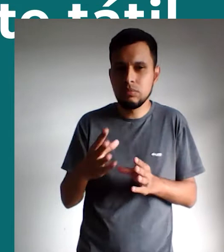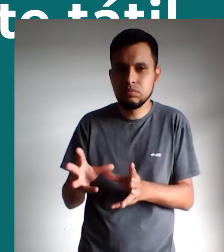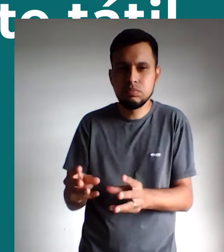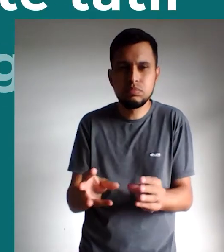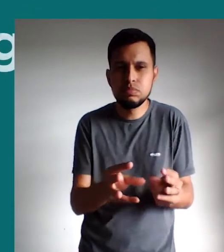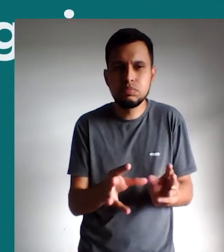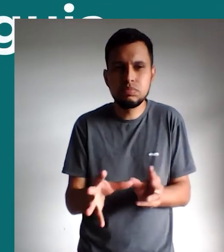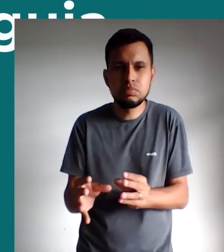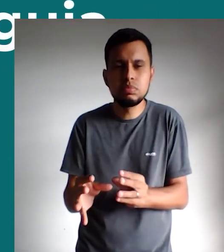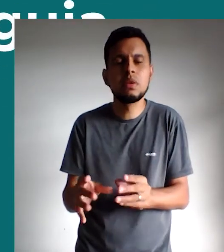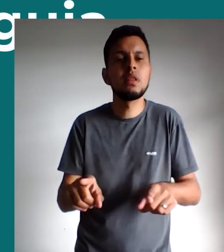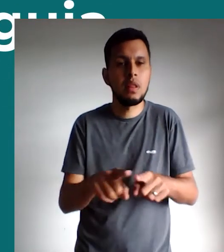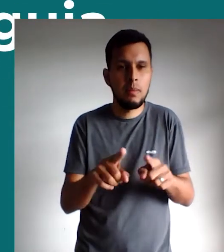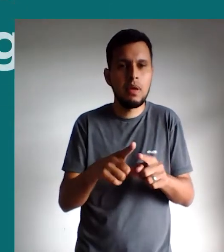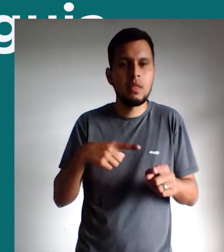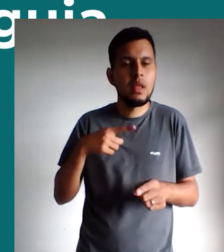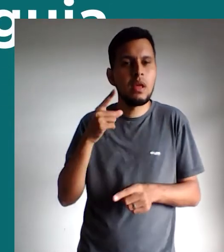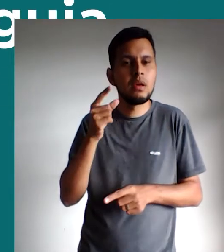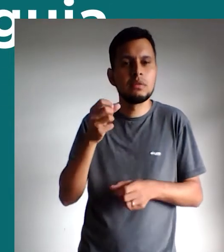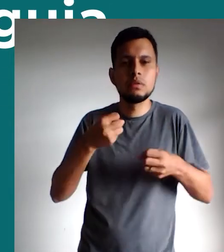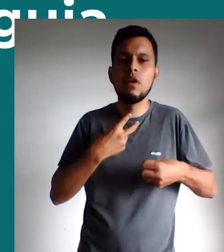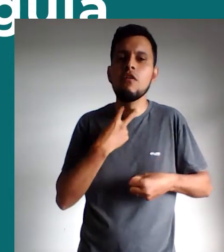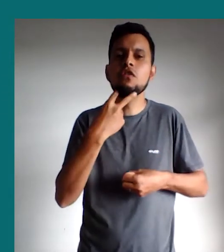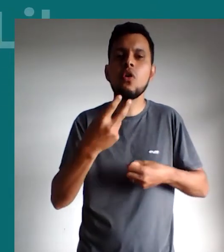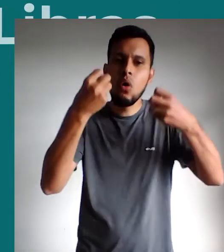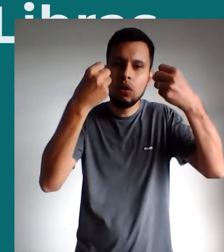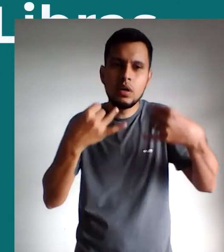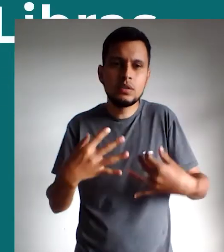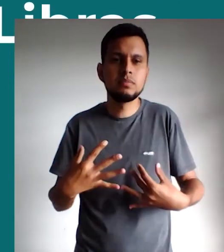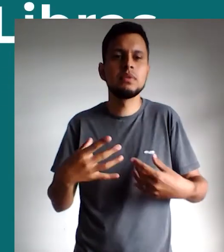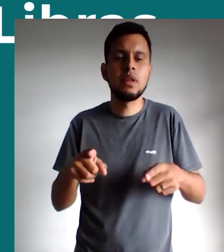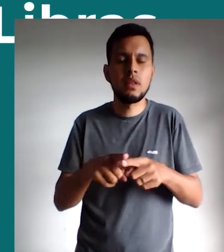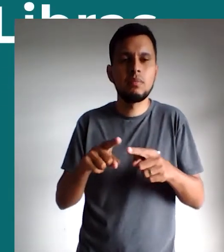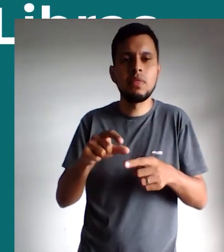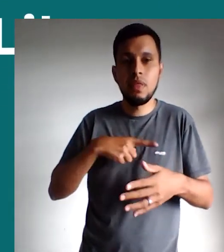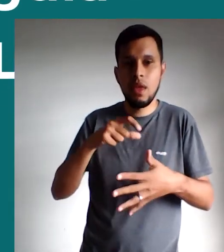de linguagem, audioguia, videolibras.